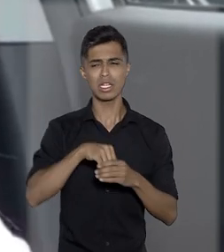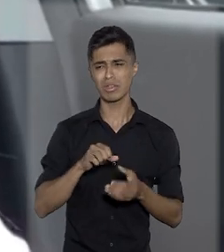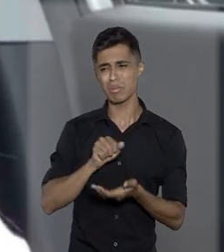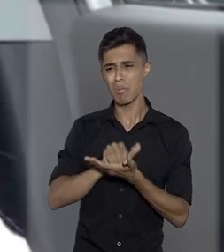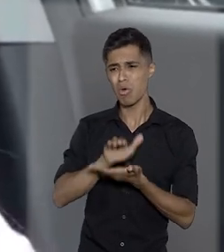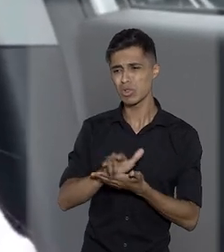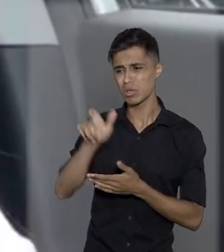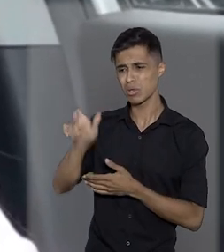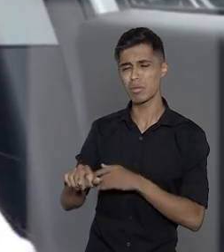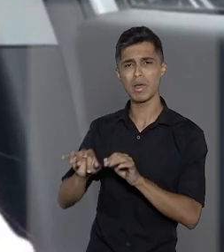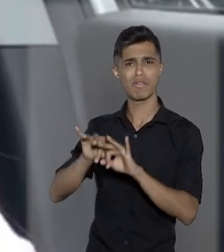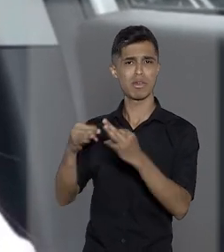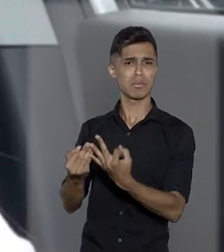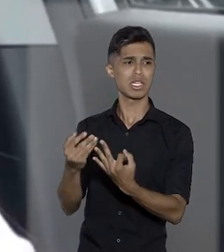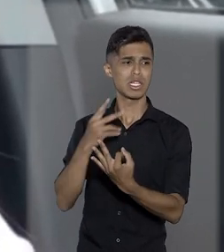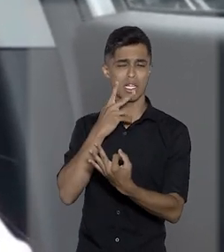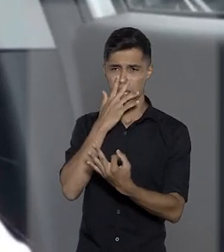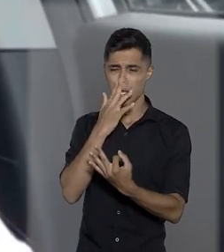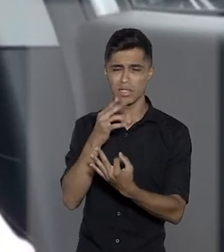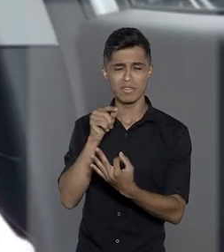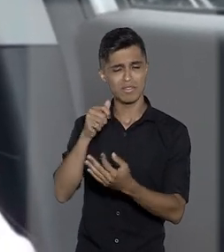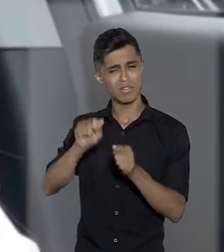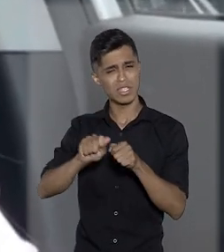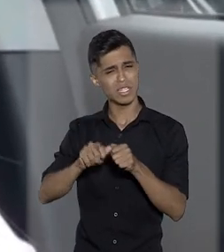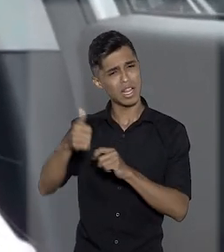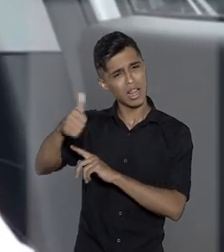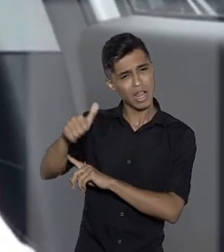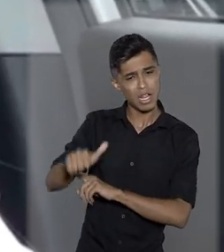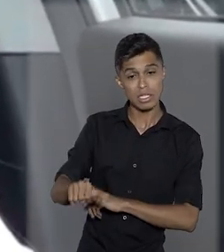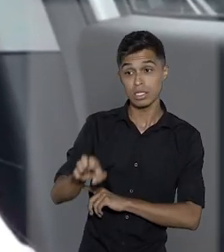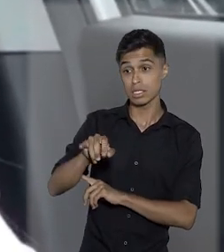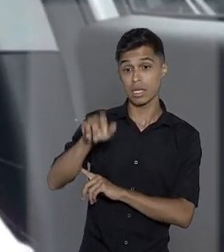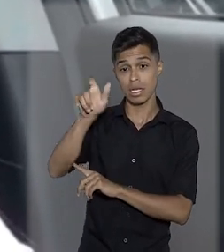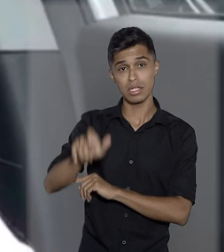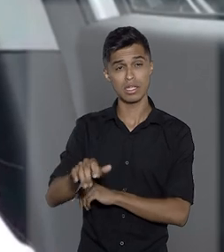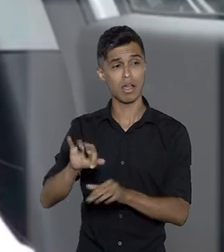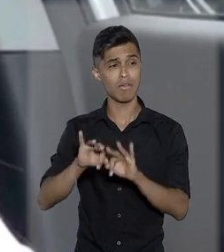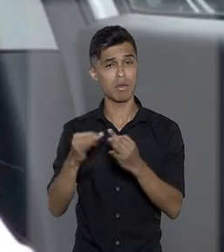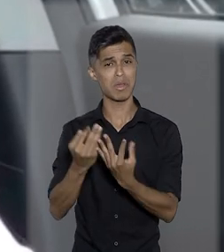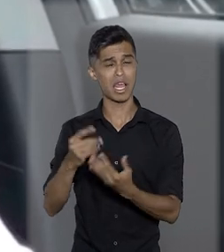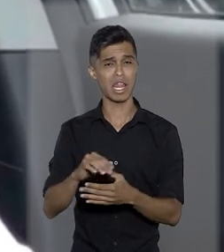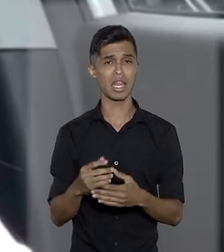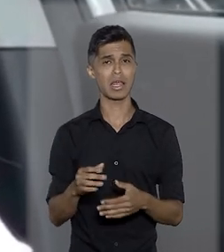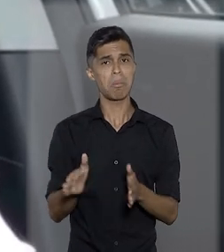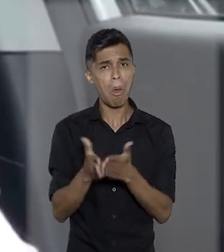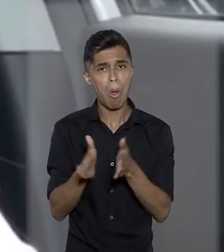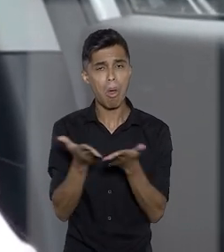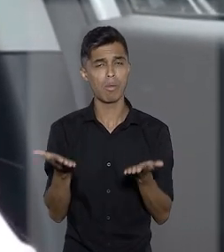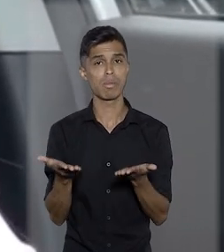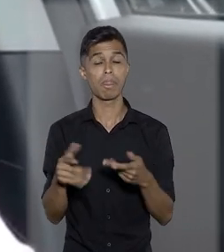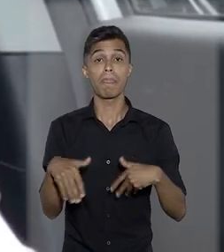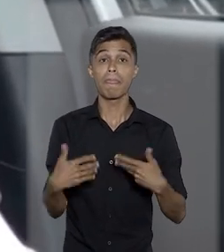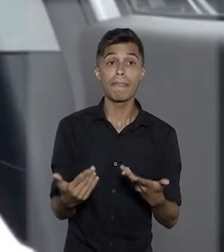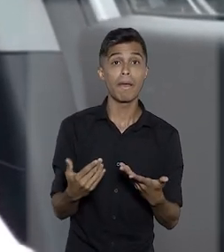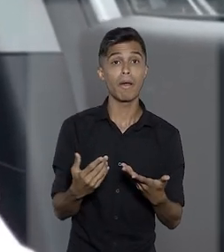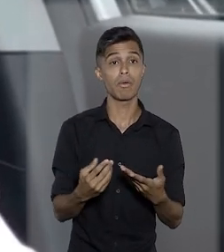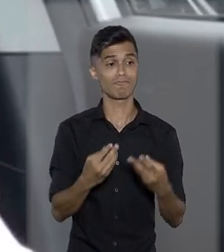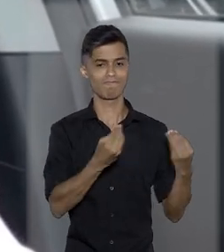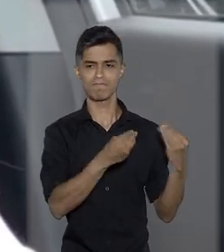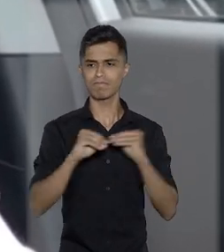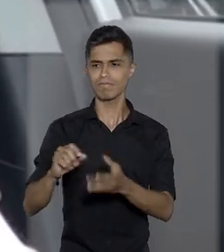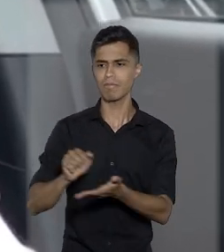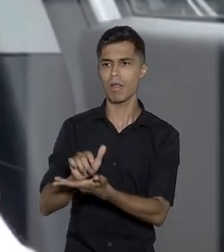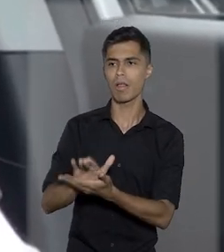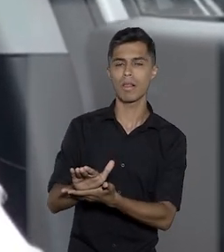Numa família quando a gente tá fazendo essa análise se essa família é uma família de baixa renda você aplicar essa